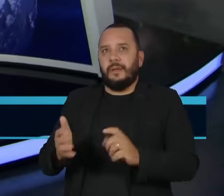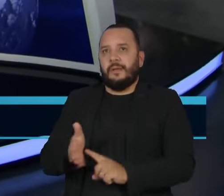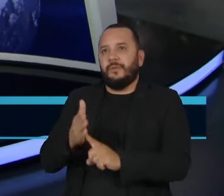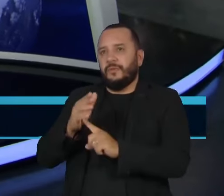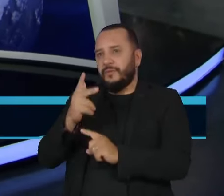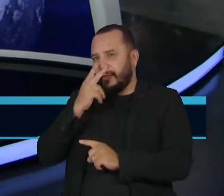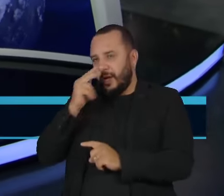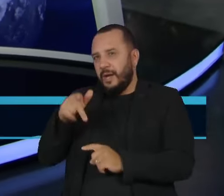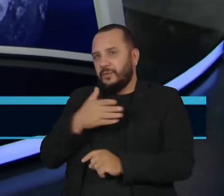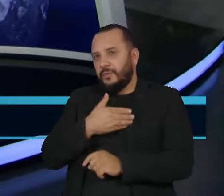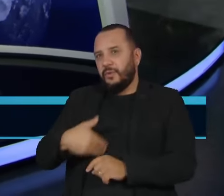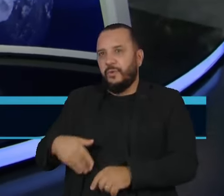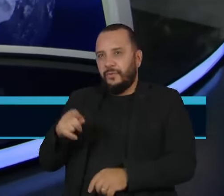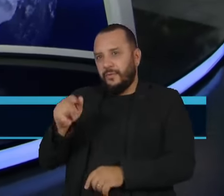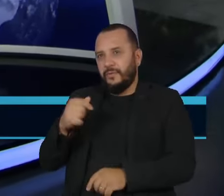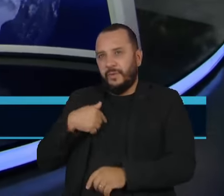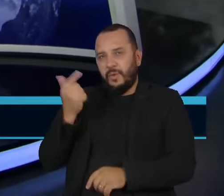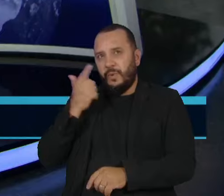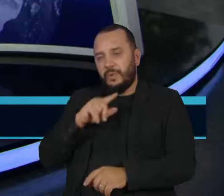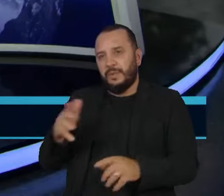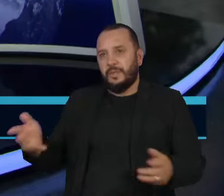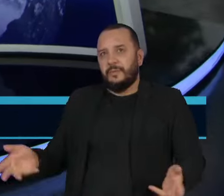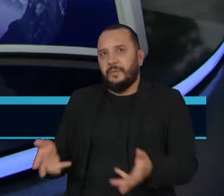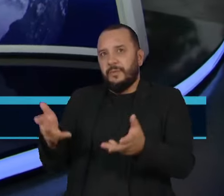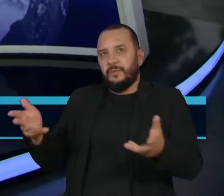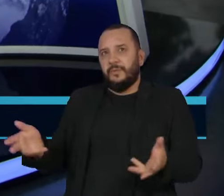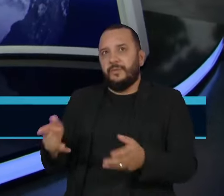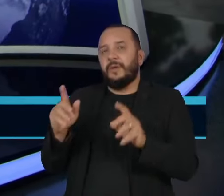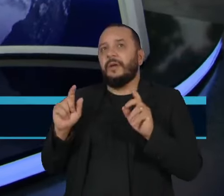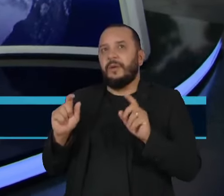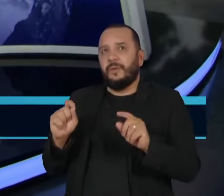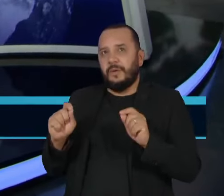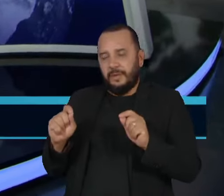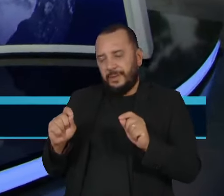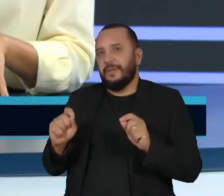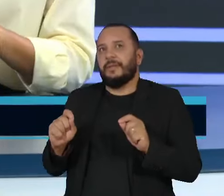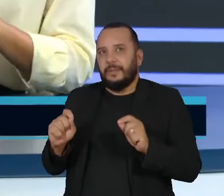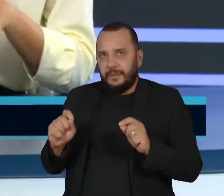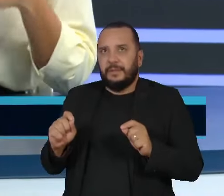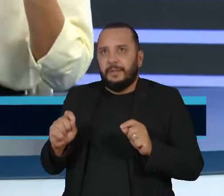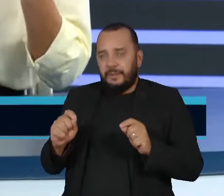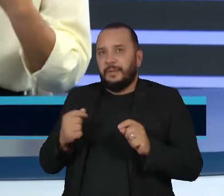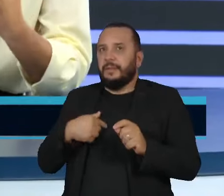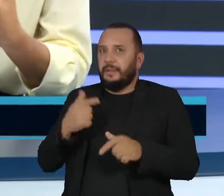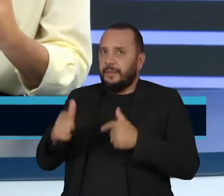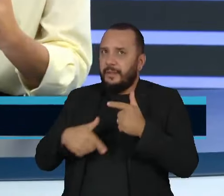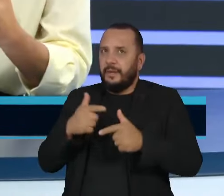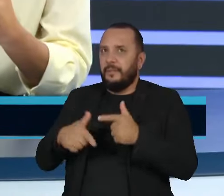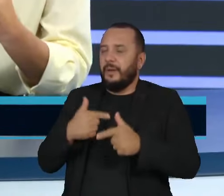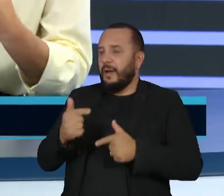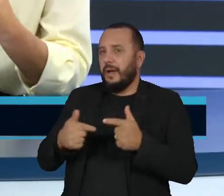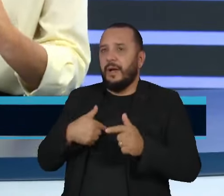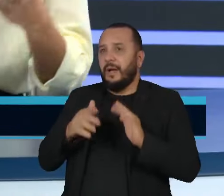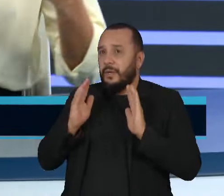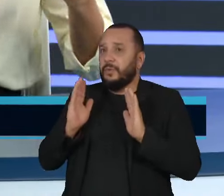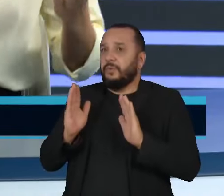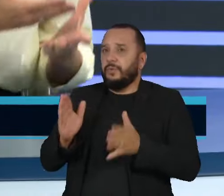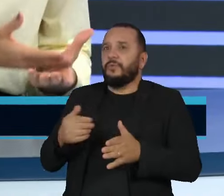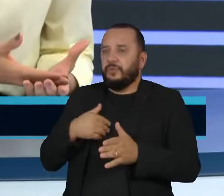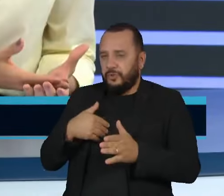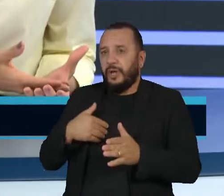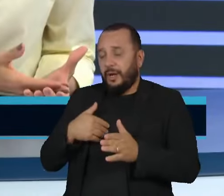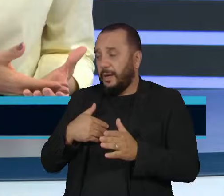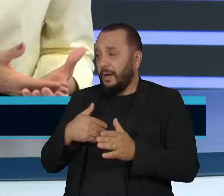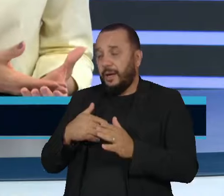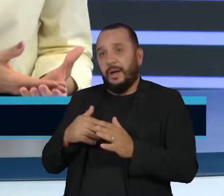caminho para o governo, por exemplo, conseguir promover uma requalificação eficaz da força de trabalho sem gerar desigualdade social? Porque quem não